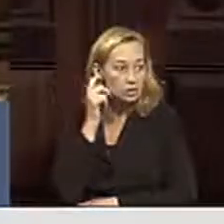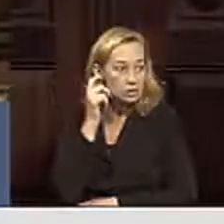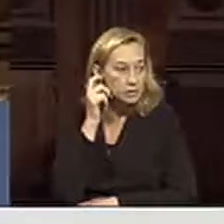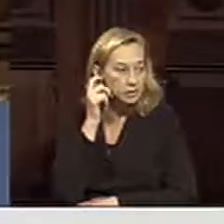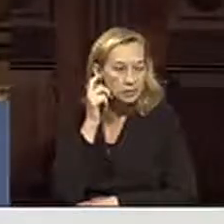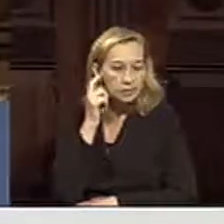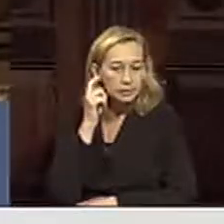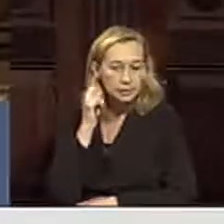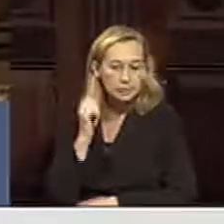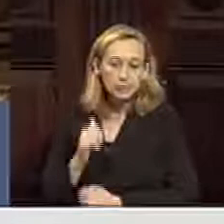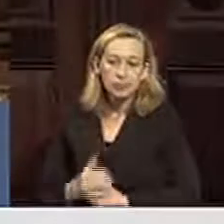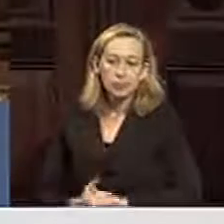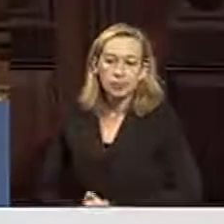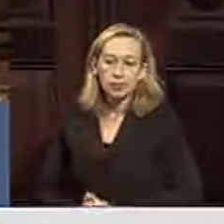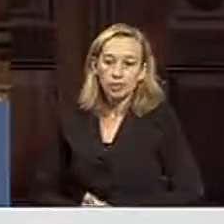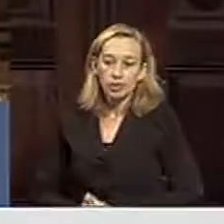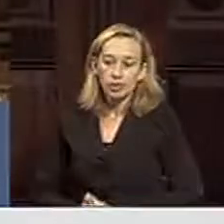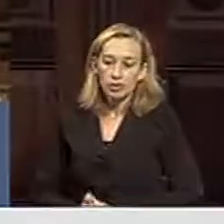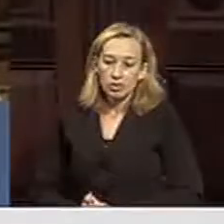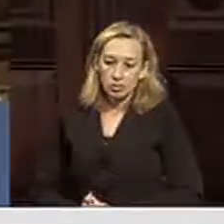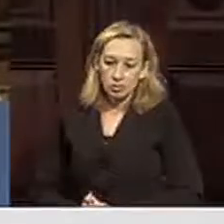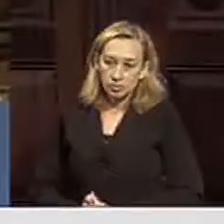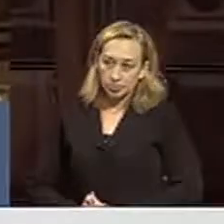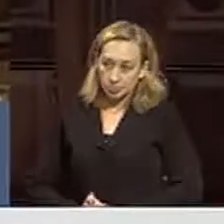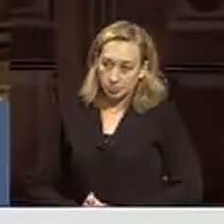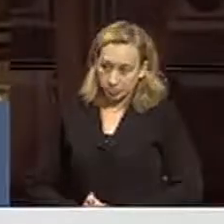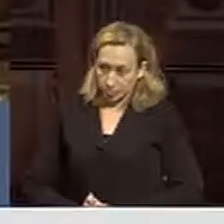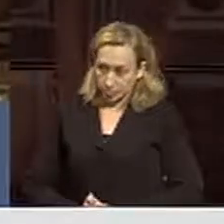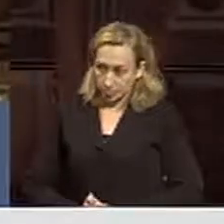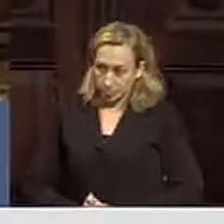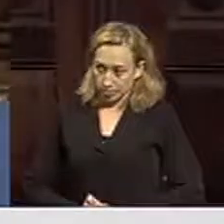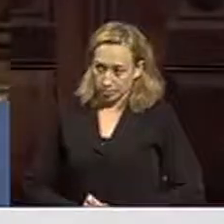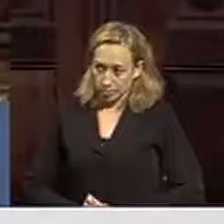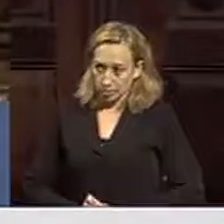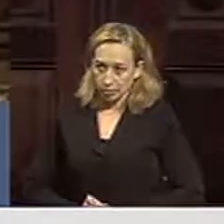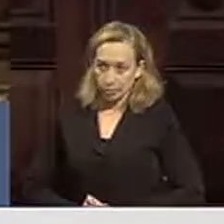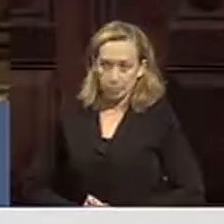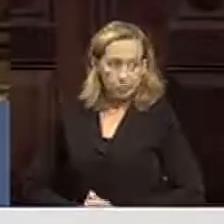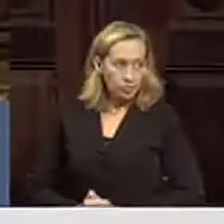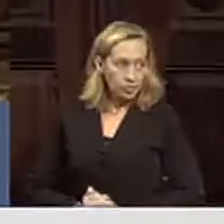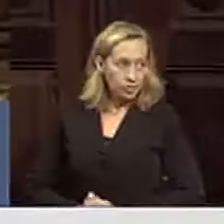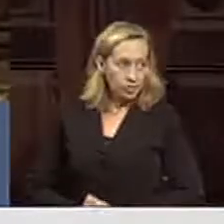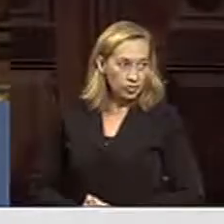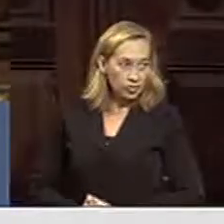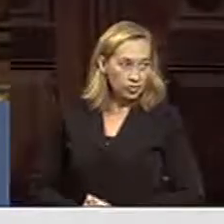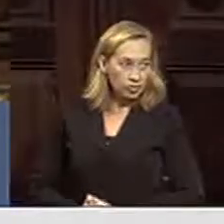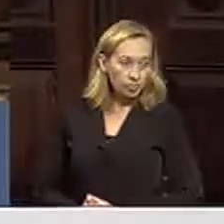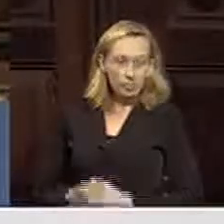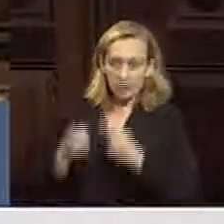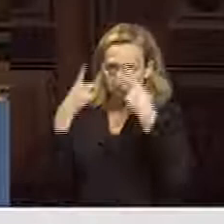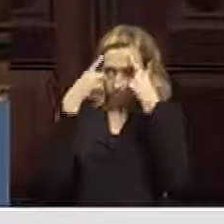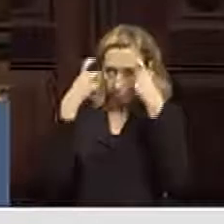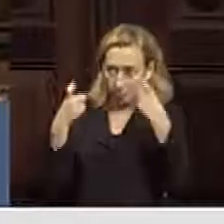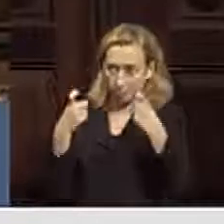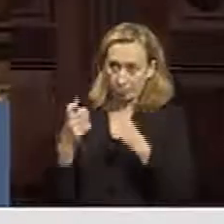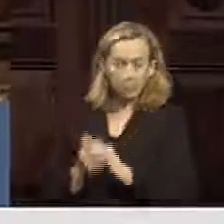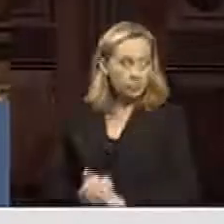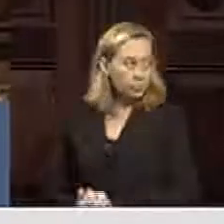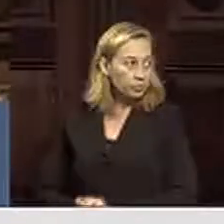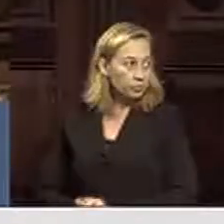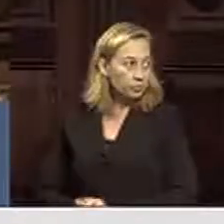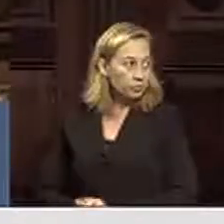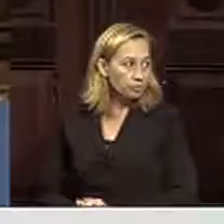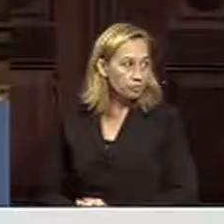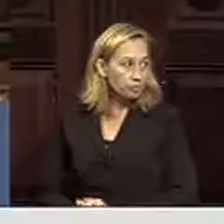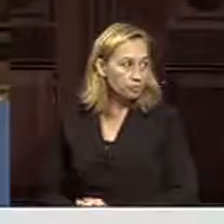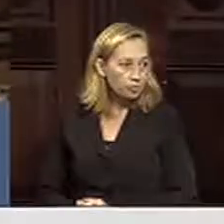contra a ditadura e, posteriormente, no aprofundamento da repressão e da violência no âmbito